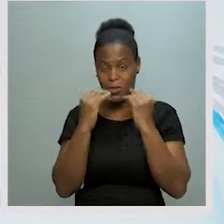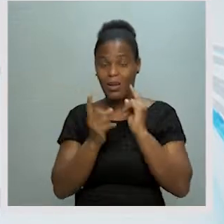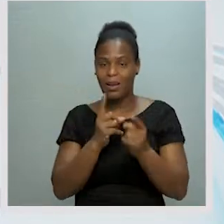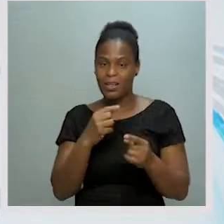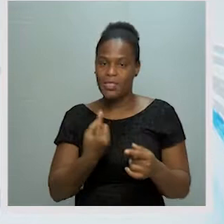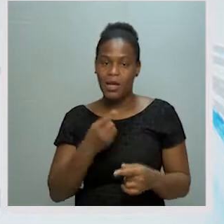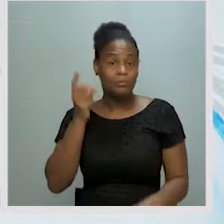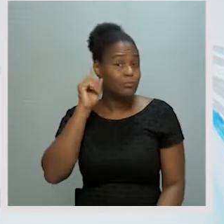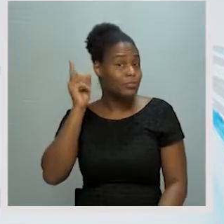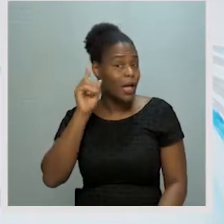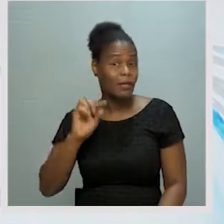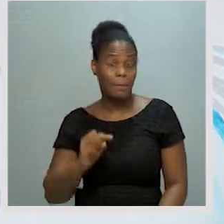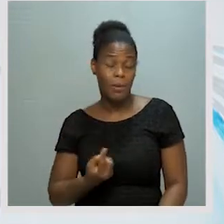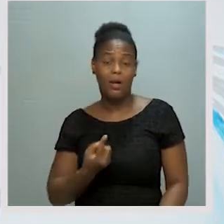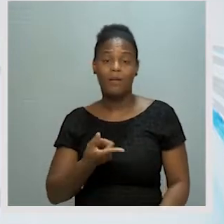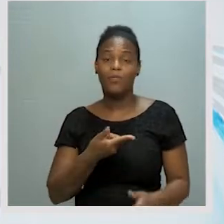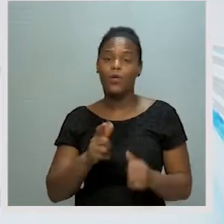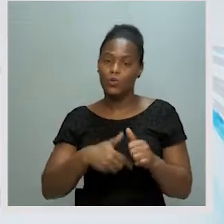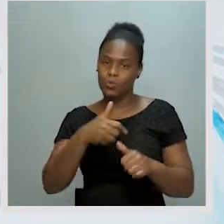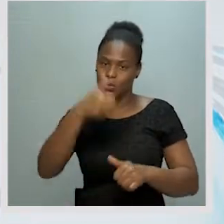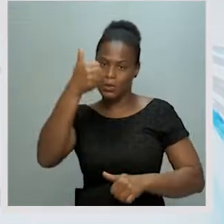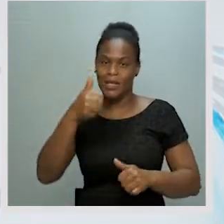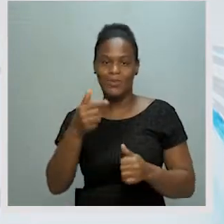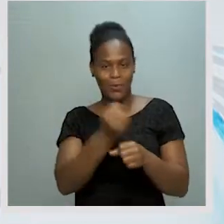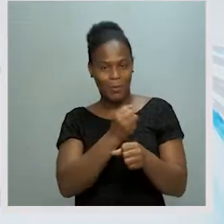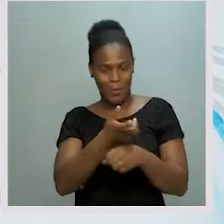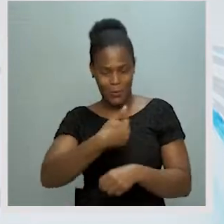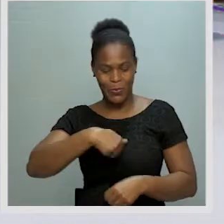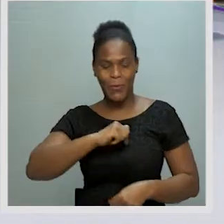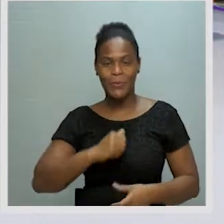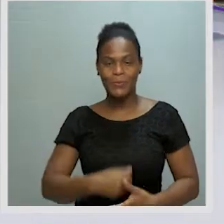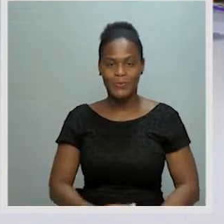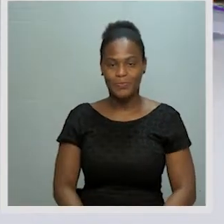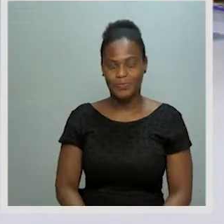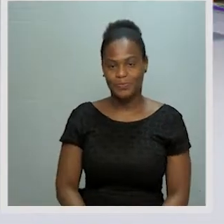que serão úteis para o sucesso do nosso trabalho.